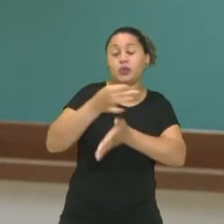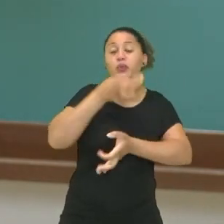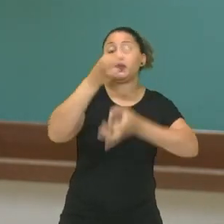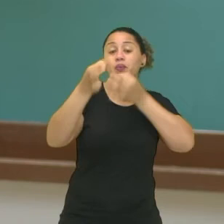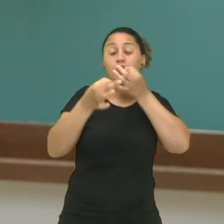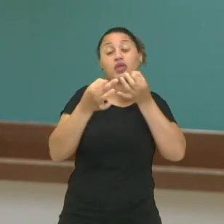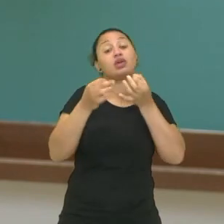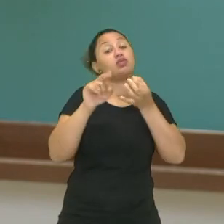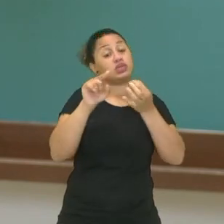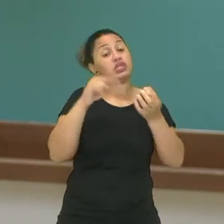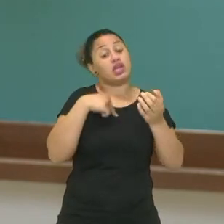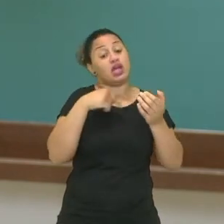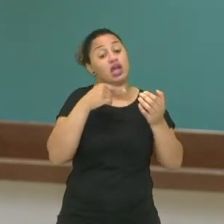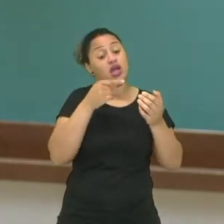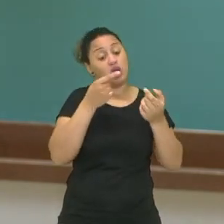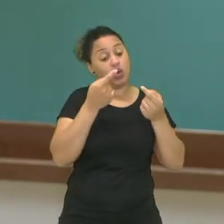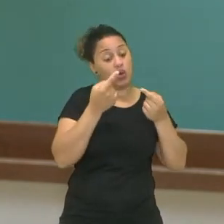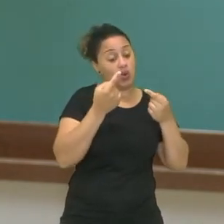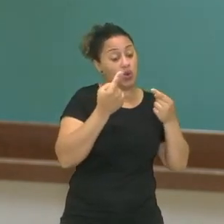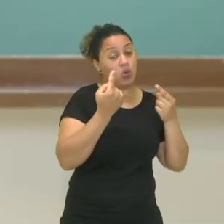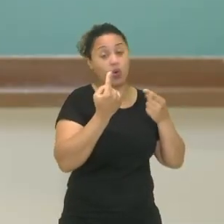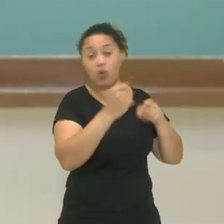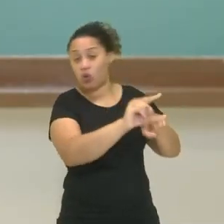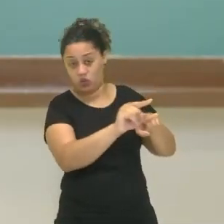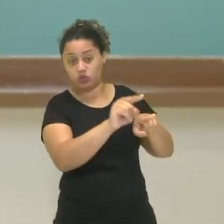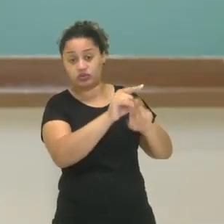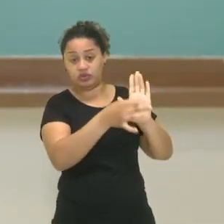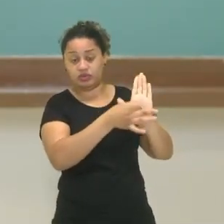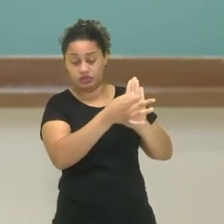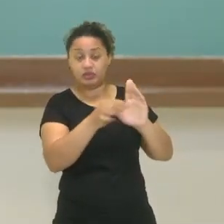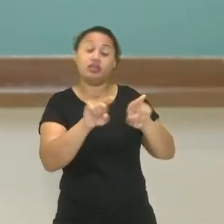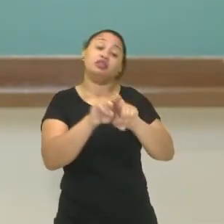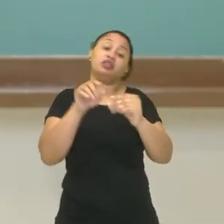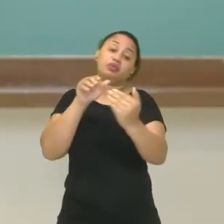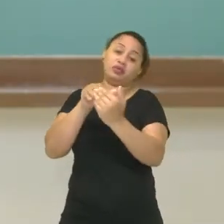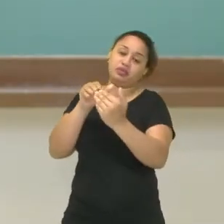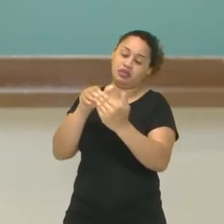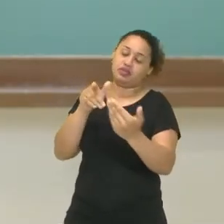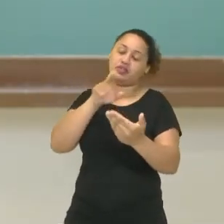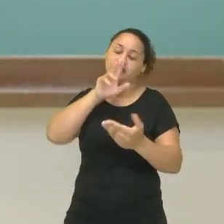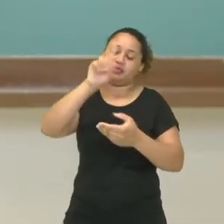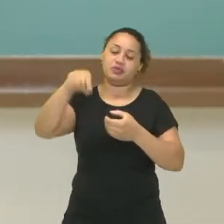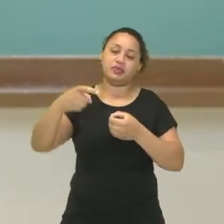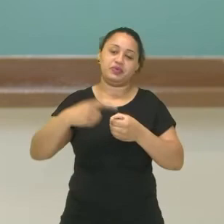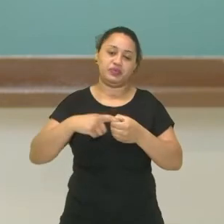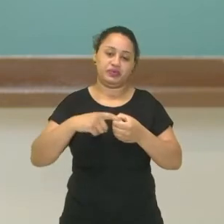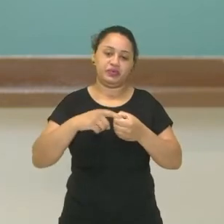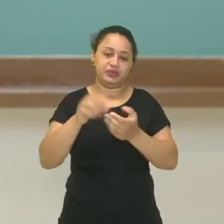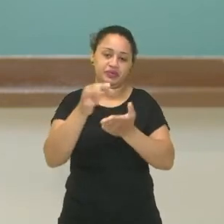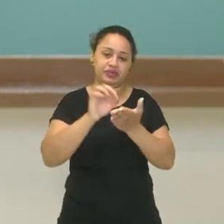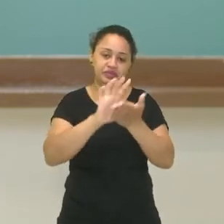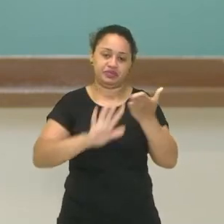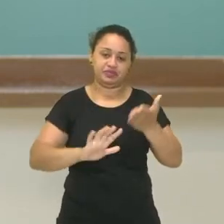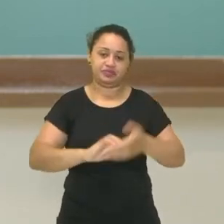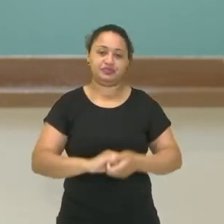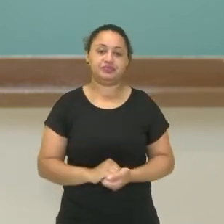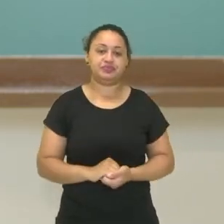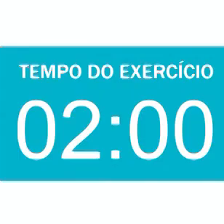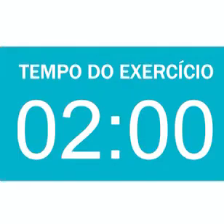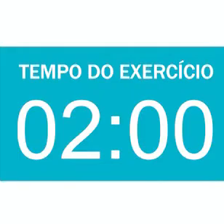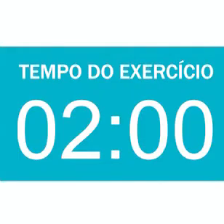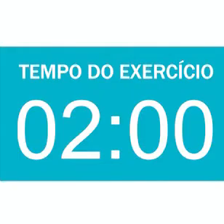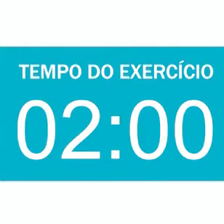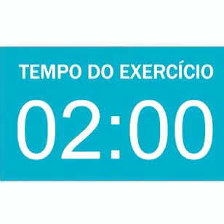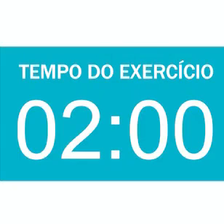contra e outro a favor do argumento. Faz aí que eu volto a seguir, gabaritar contigo.